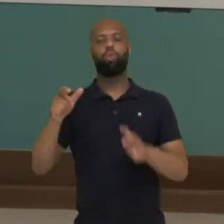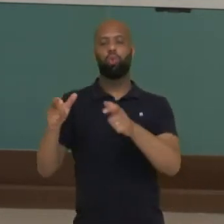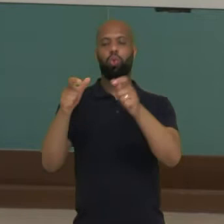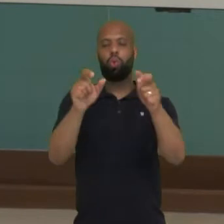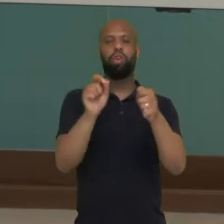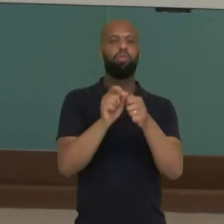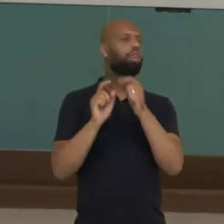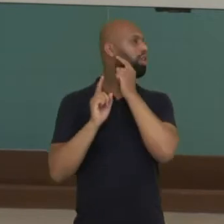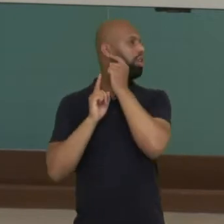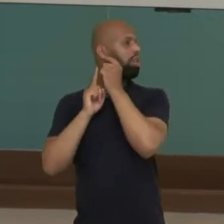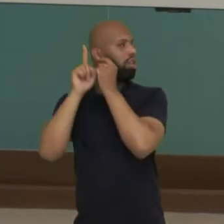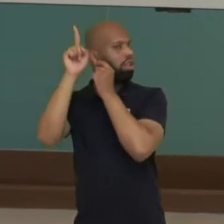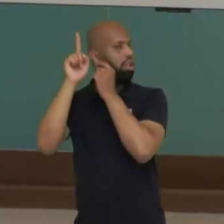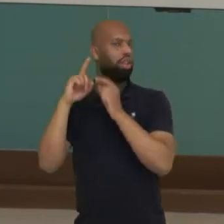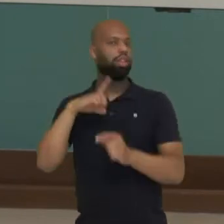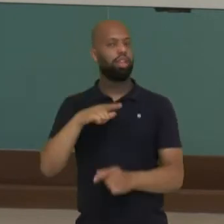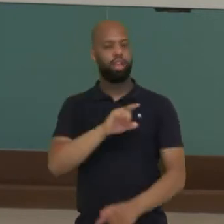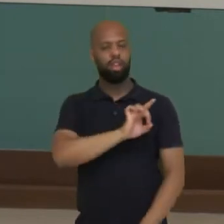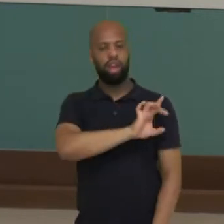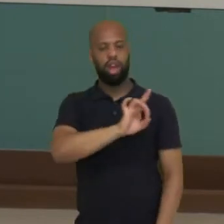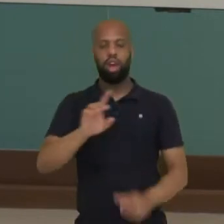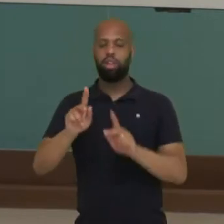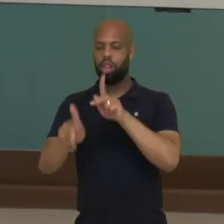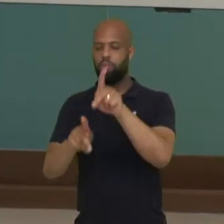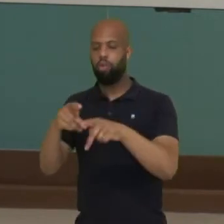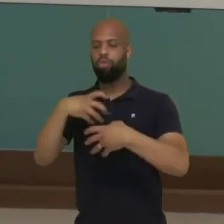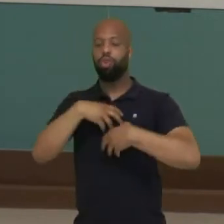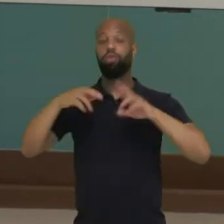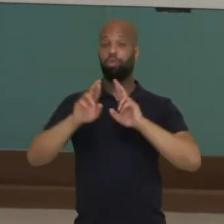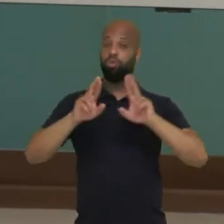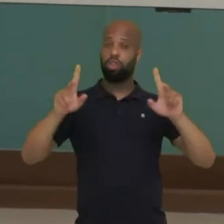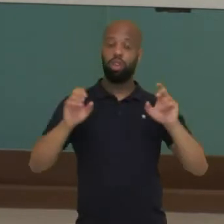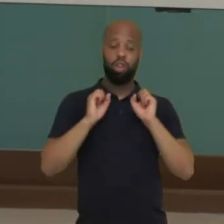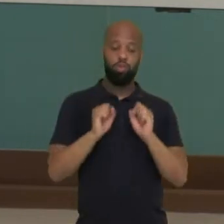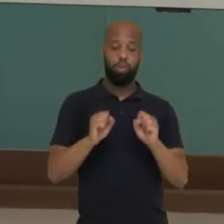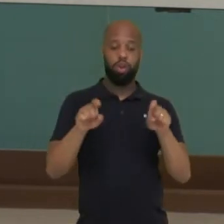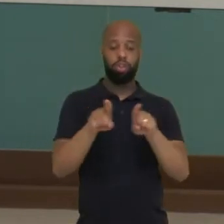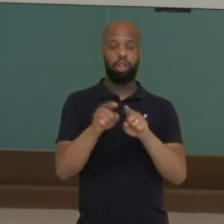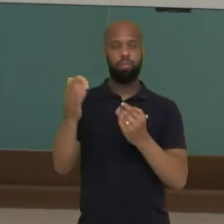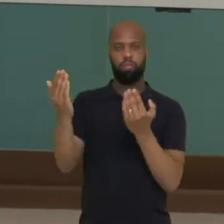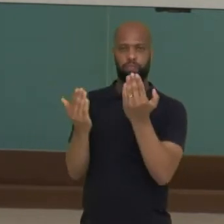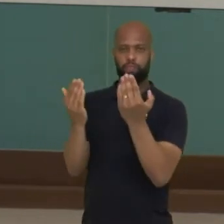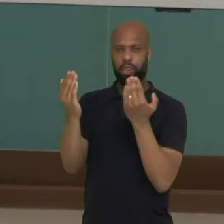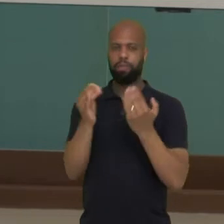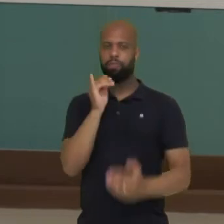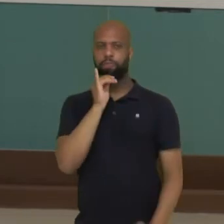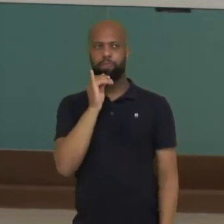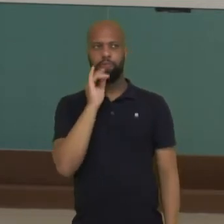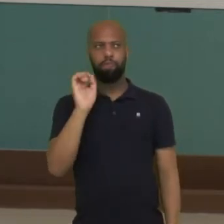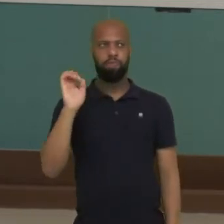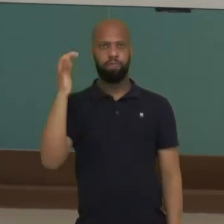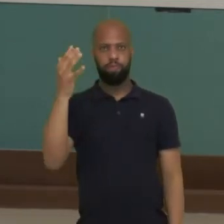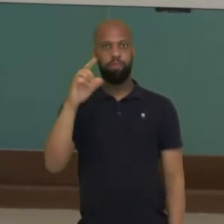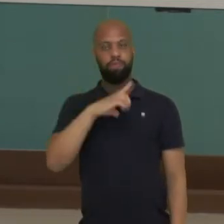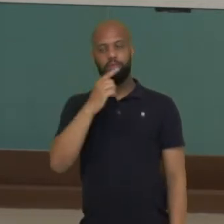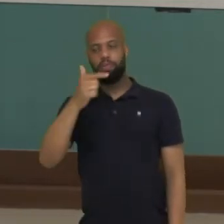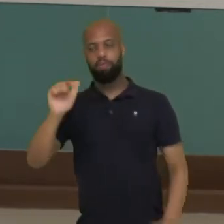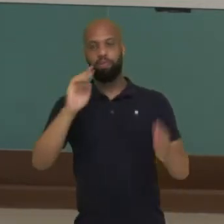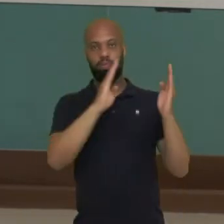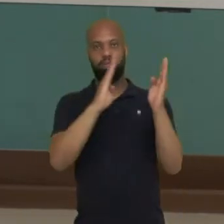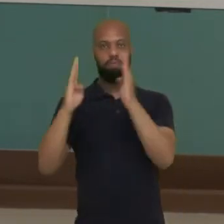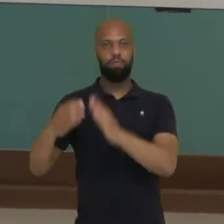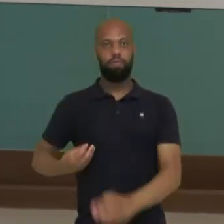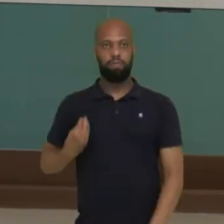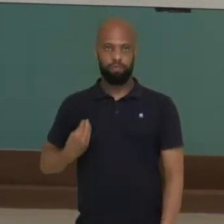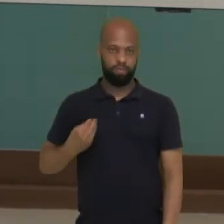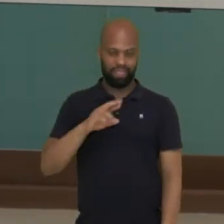Enfim, cada povo tem uma forma diferente. Poderíamos comparar, por exemplo, Claro que em outra fase da vida, não é com